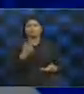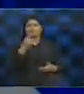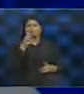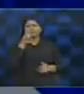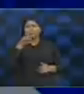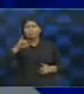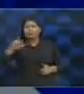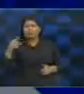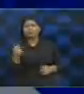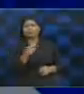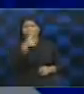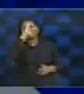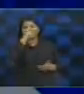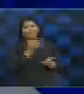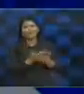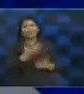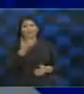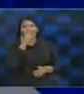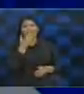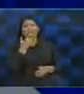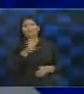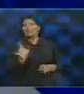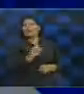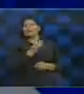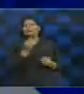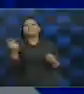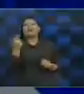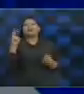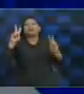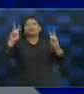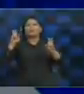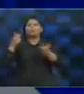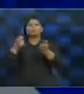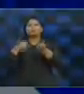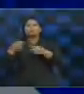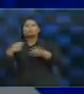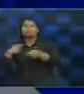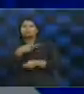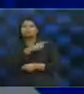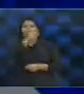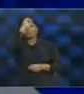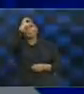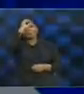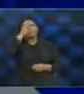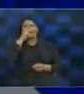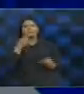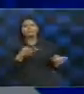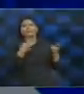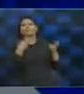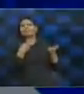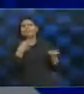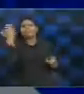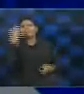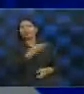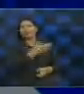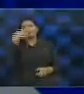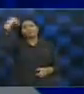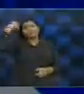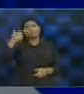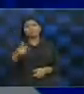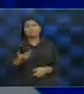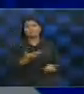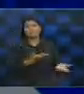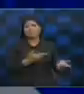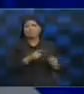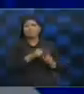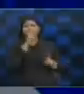Está completamente desinformado e isso mostra, mais uma vez, a sua inexperiência. Por outro lado, ele parece ignorar o que o seu